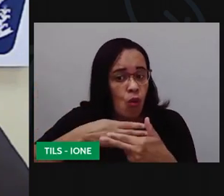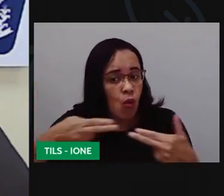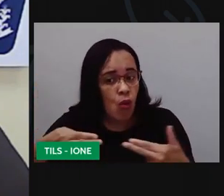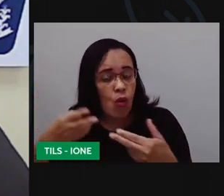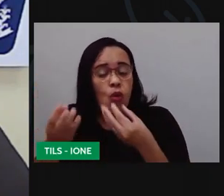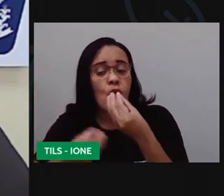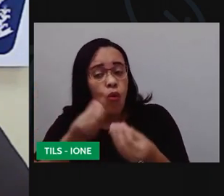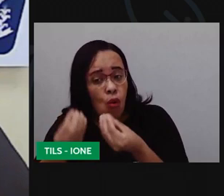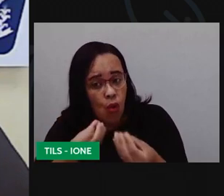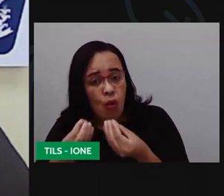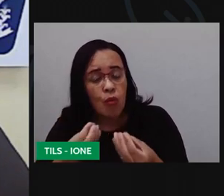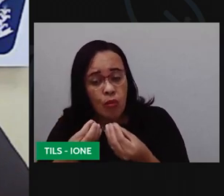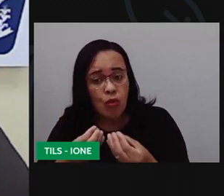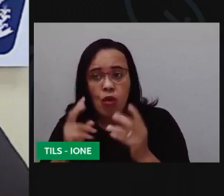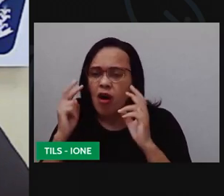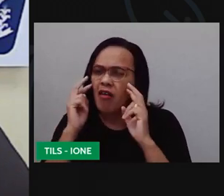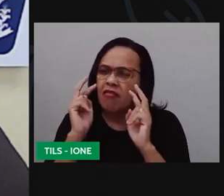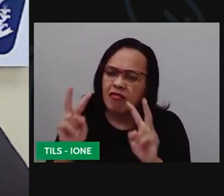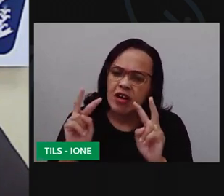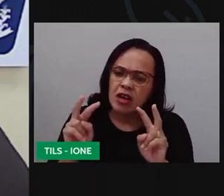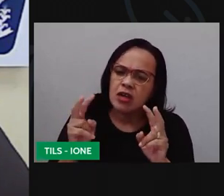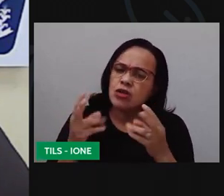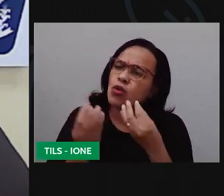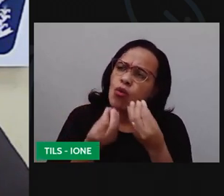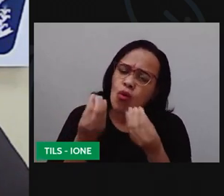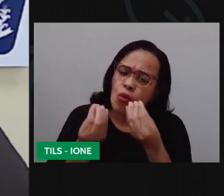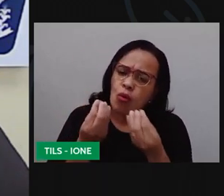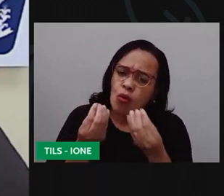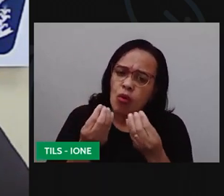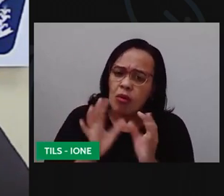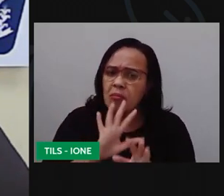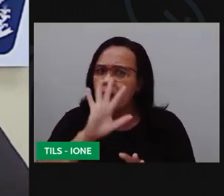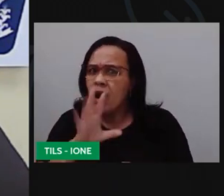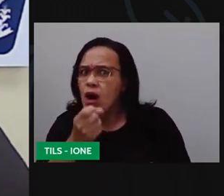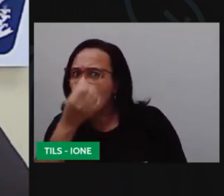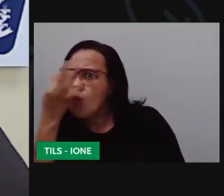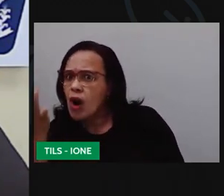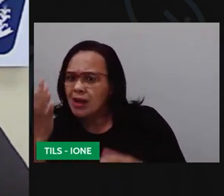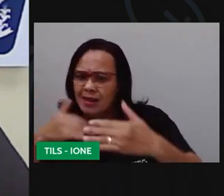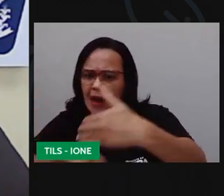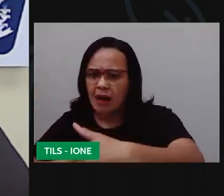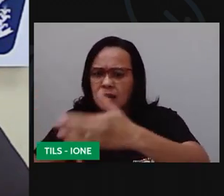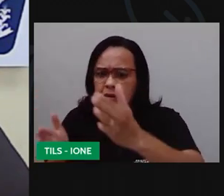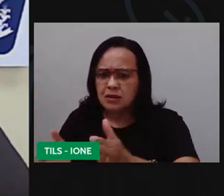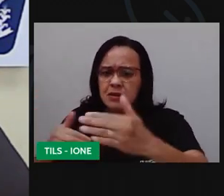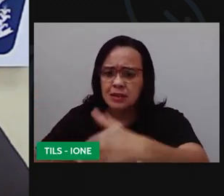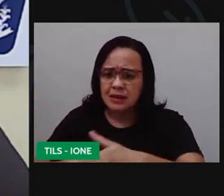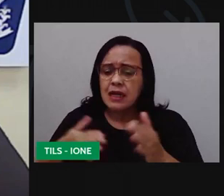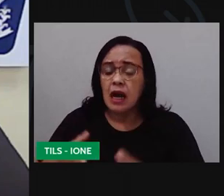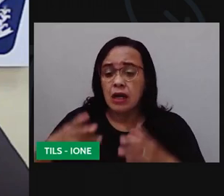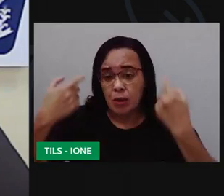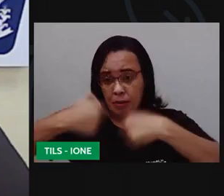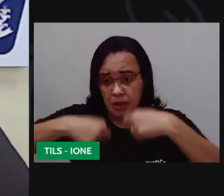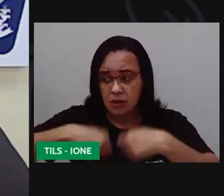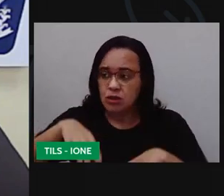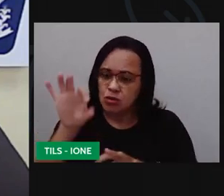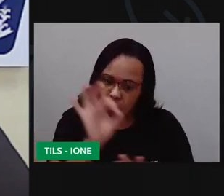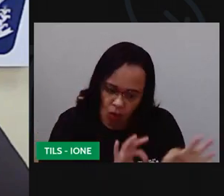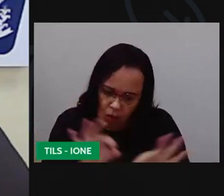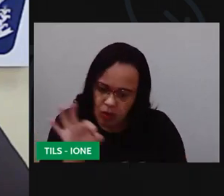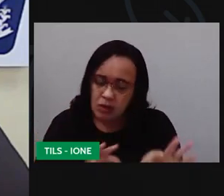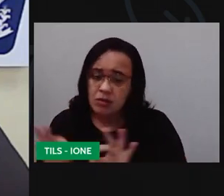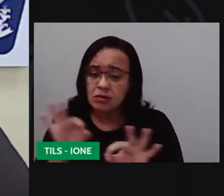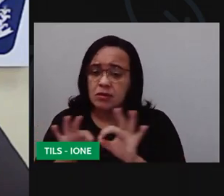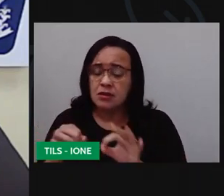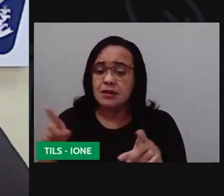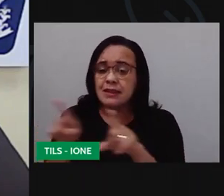caminhão, eu só vejo a frente do caminhão, meu Deus, quantas caixas tem aqui? Então, eu preciso disso aqui para poder o quê?